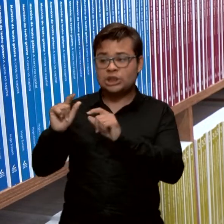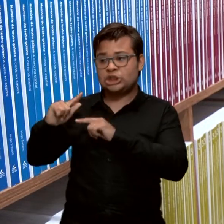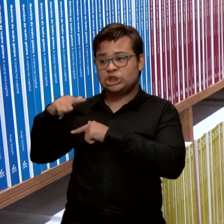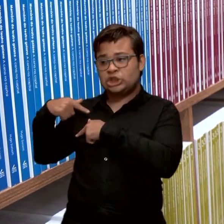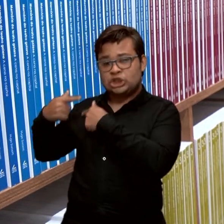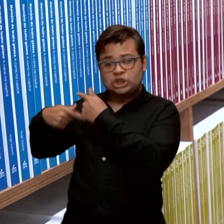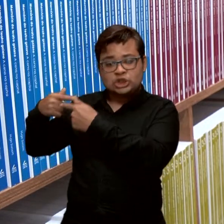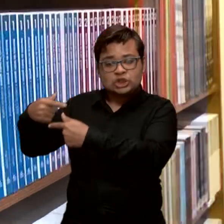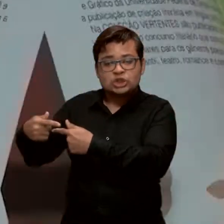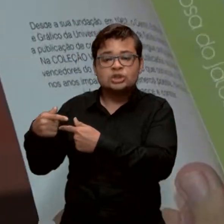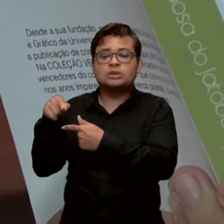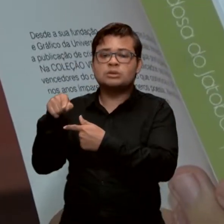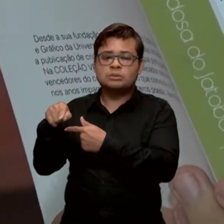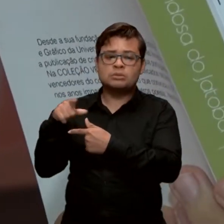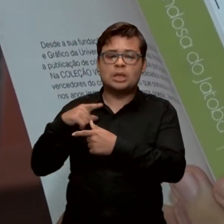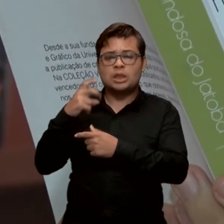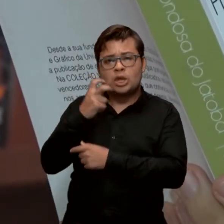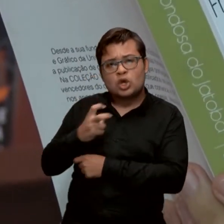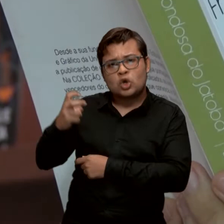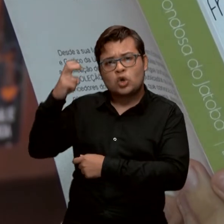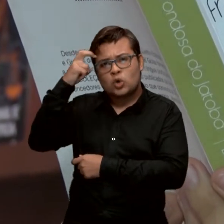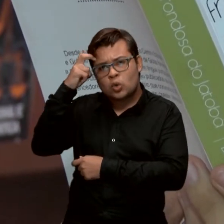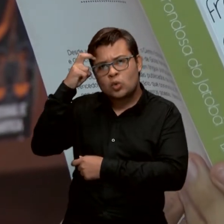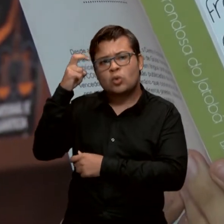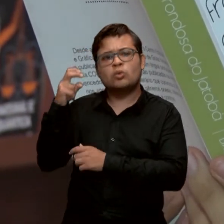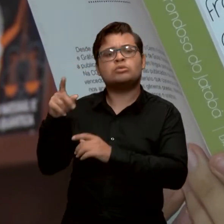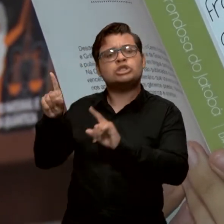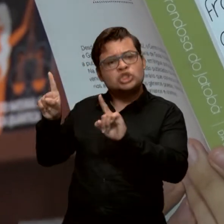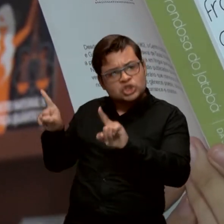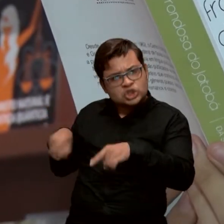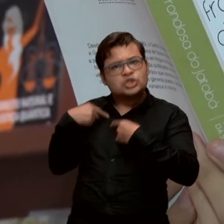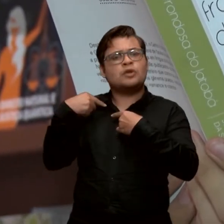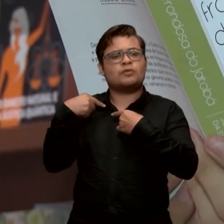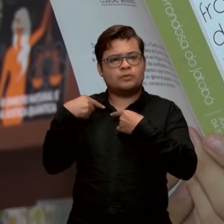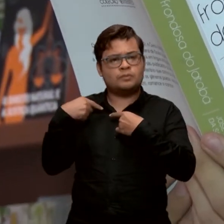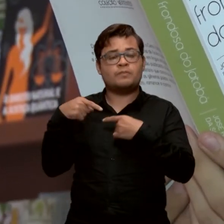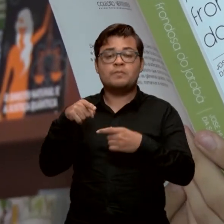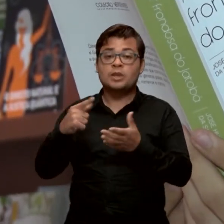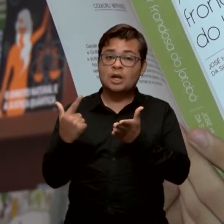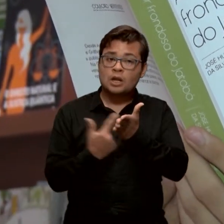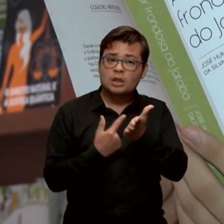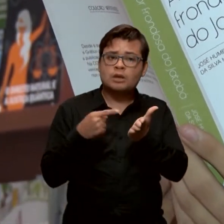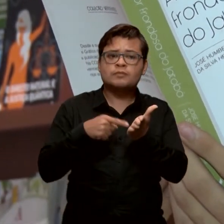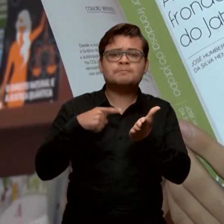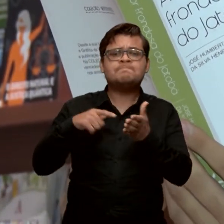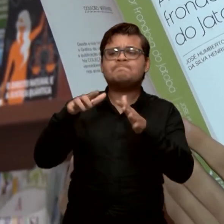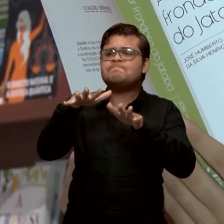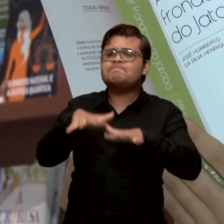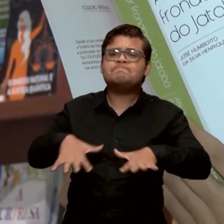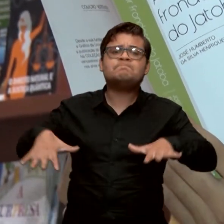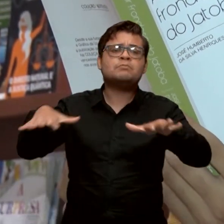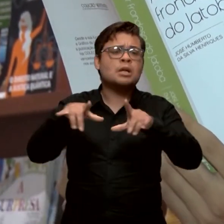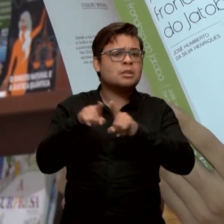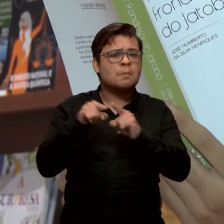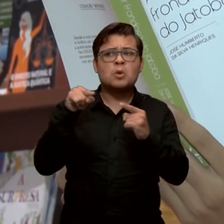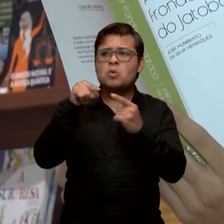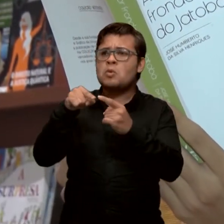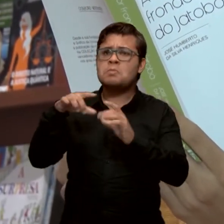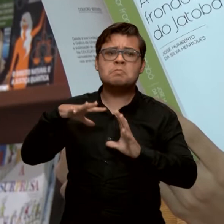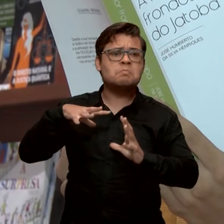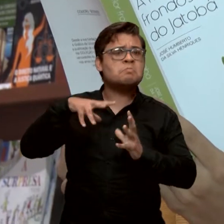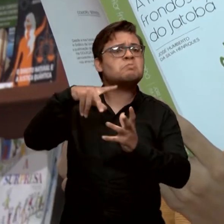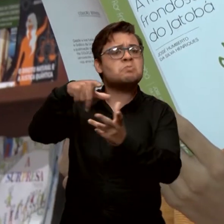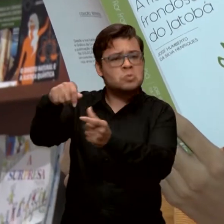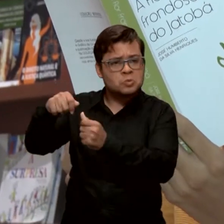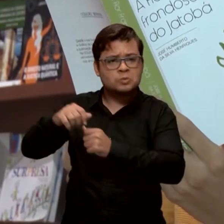gerações imersas em uma cultura plena de desafios. O livro é abrangente e universal, e não por